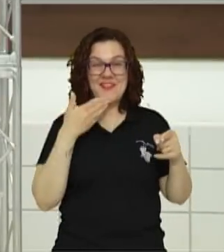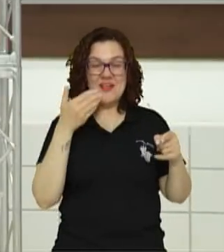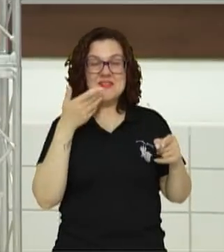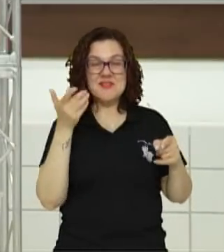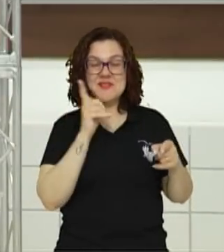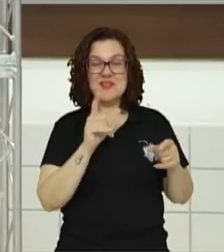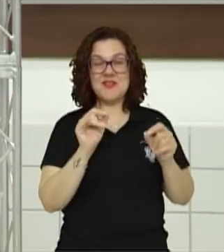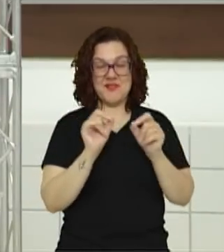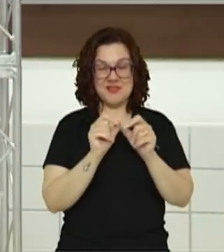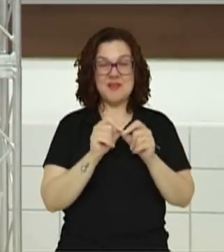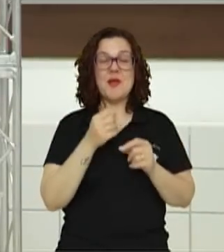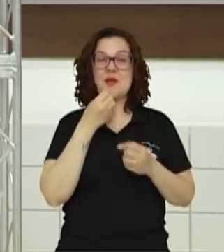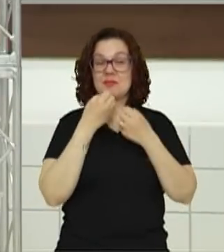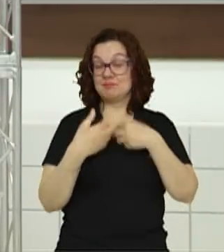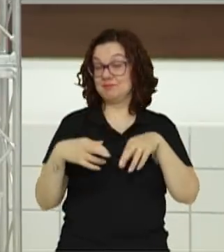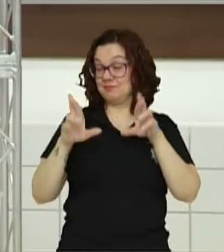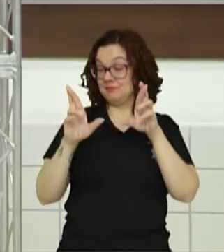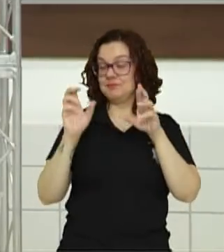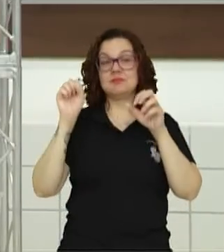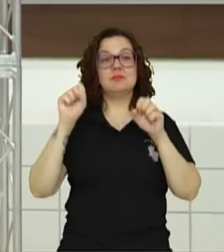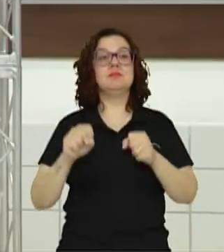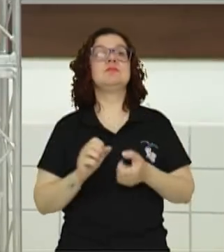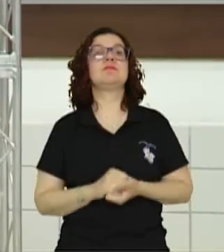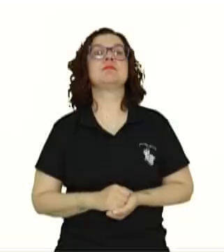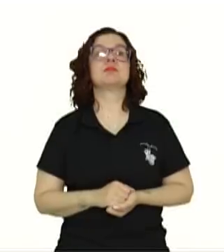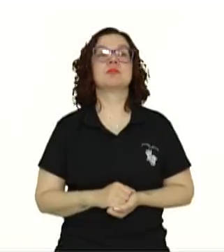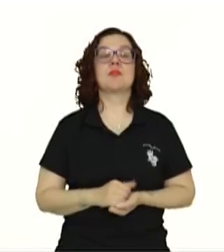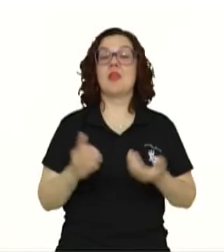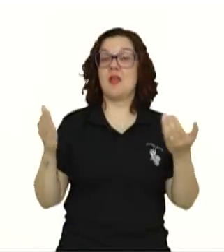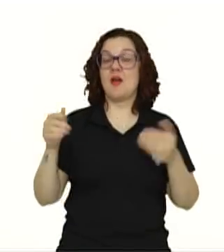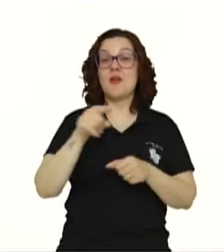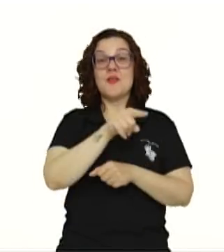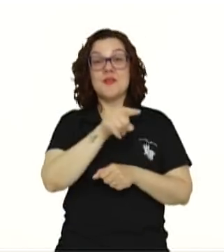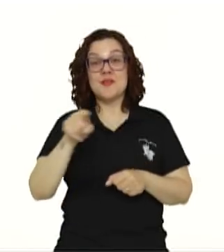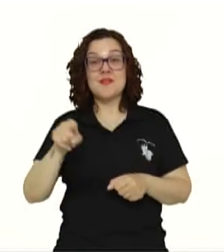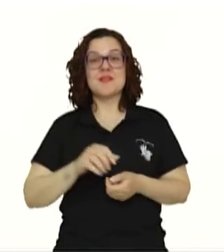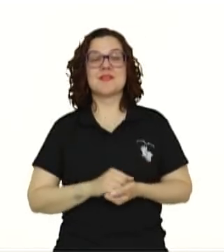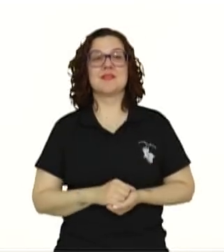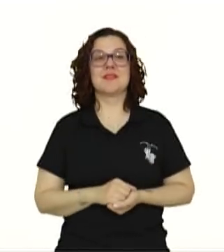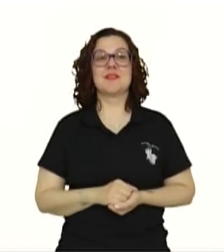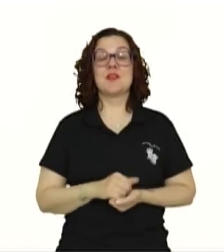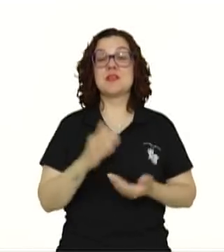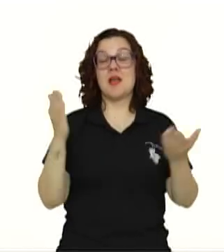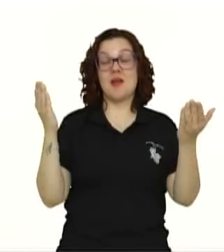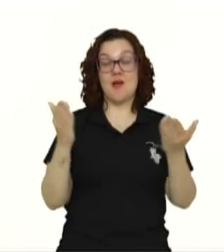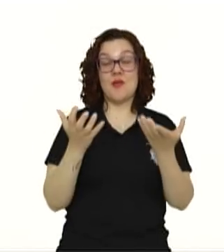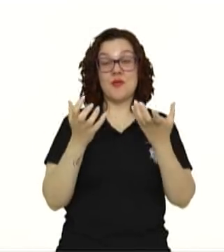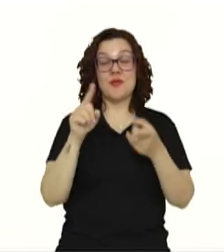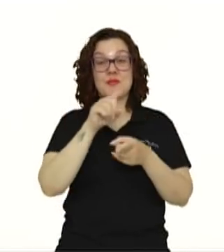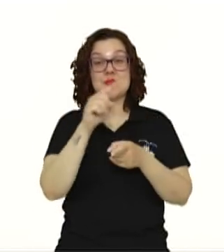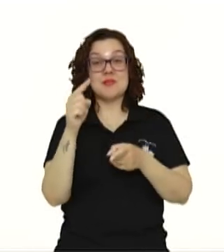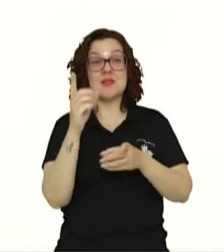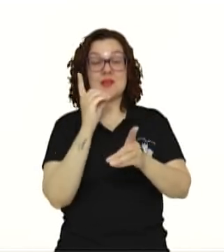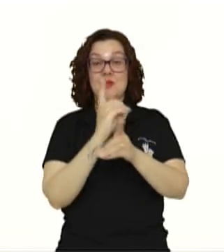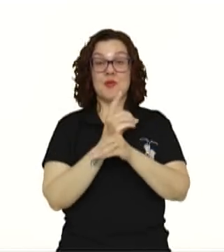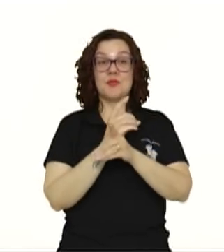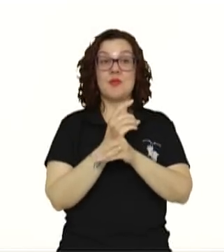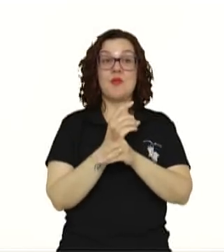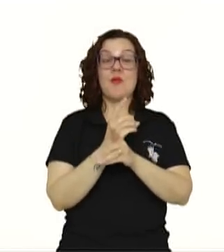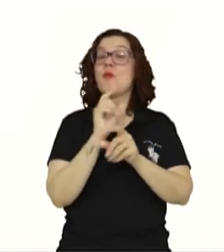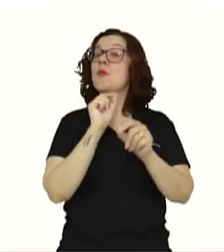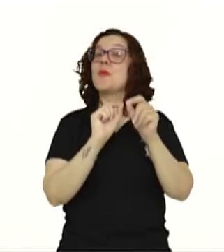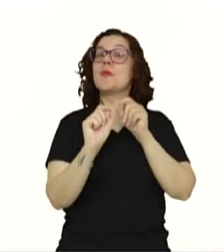bem? Espero que sim. Vamos ver mais um pouco. Agora vai ser com vocês. Eu quero que vocês façam esse exercício aqui,